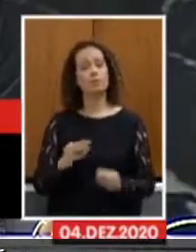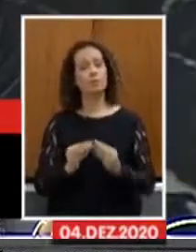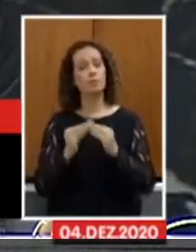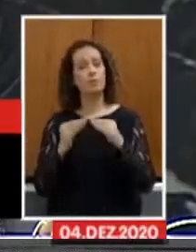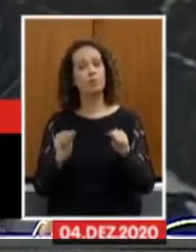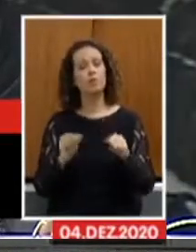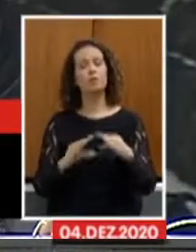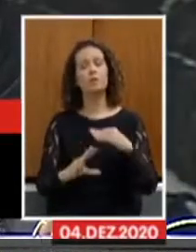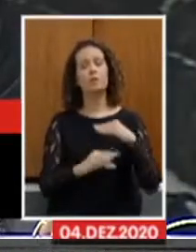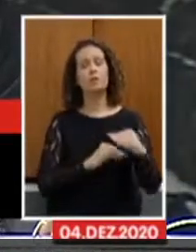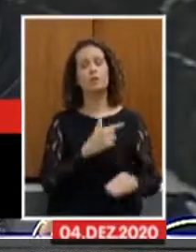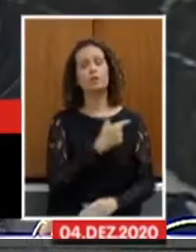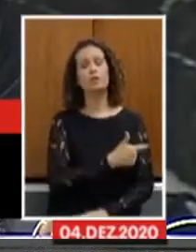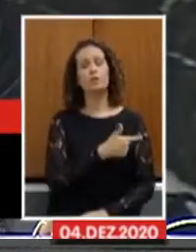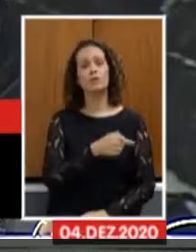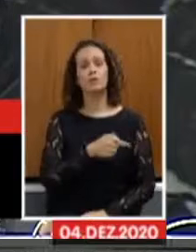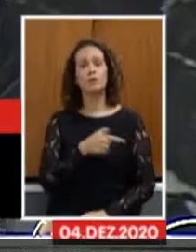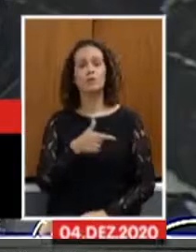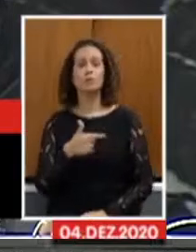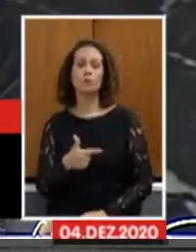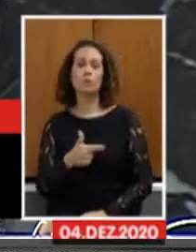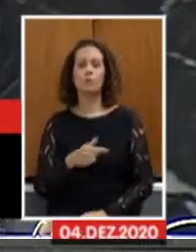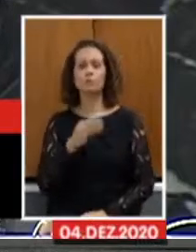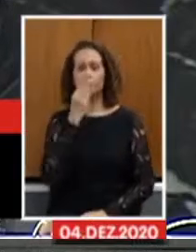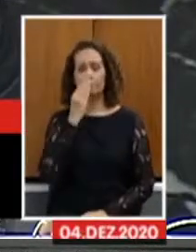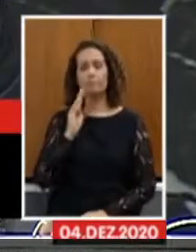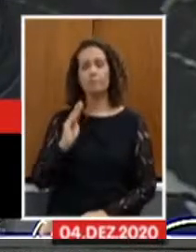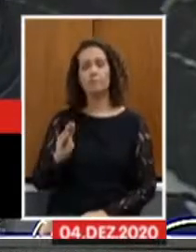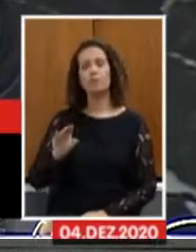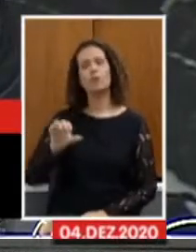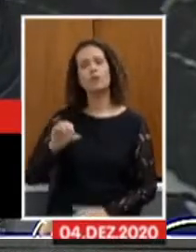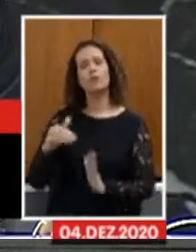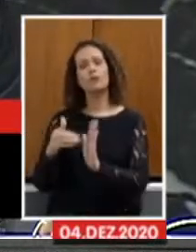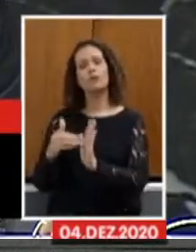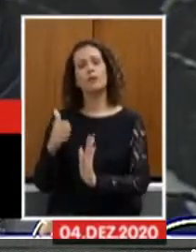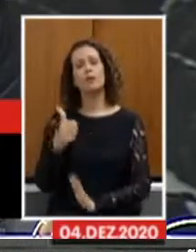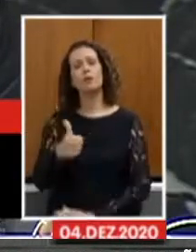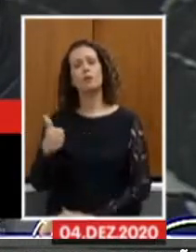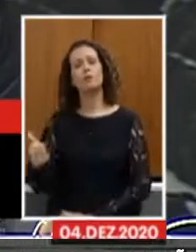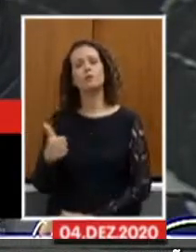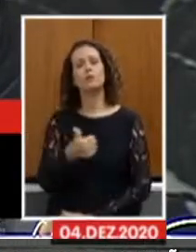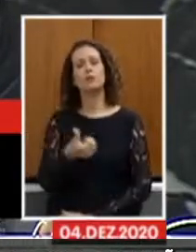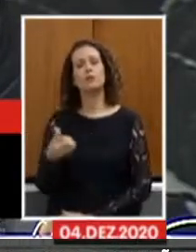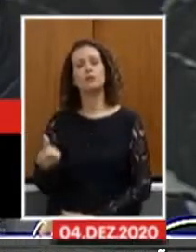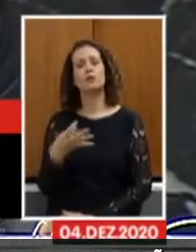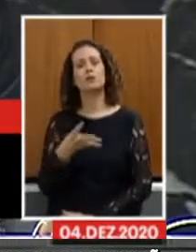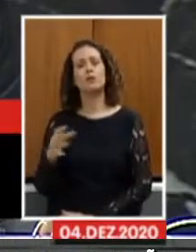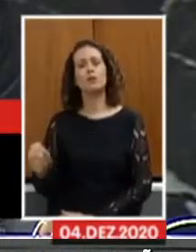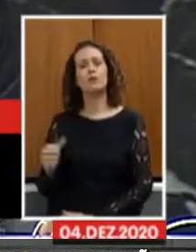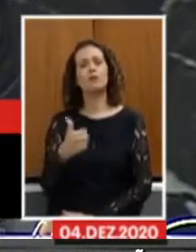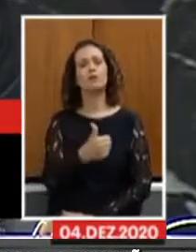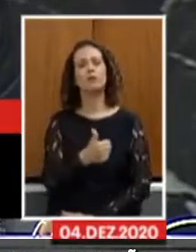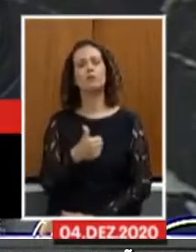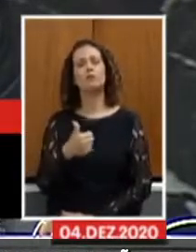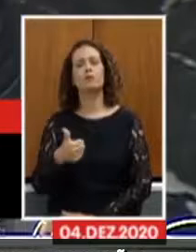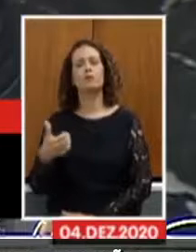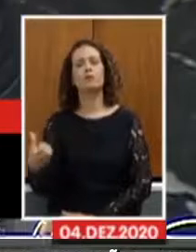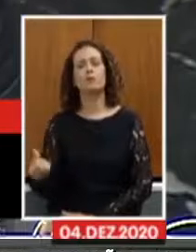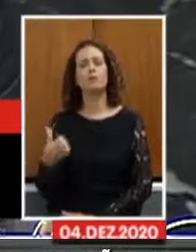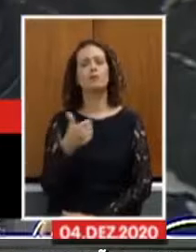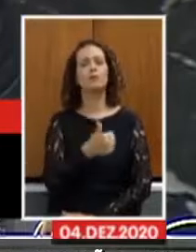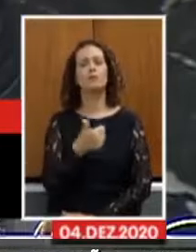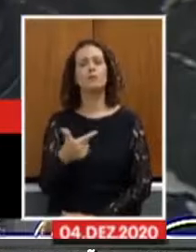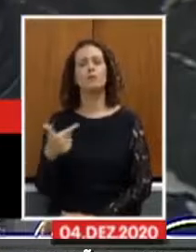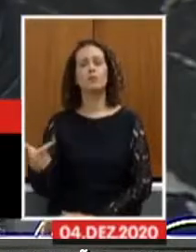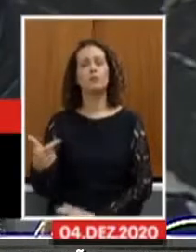a emenda 272 e sendo rejeitadas as emendas 9 a 11, 16, 40, 122 a 128, 401